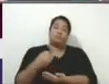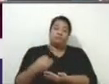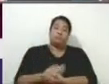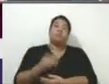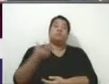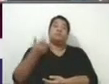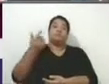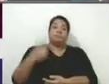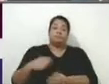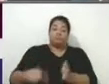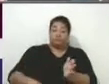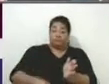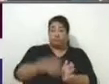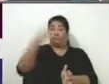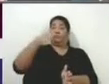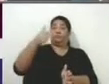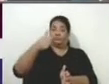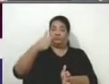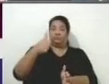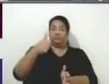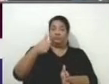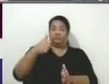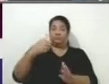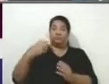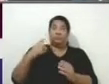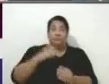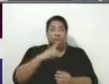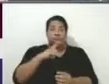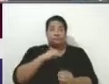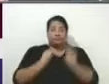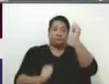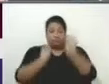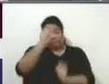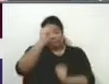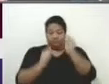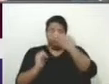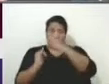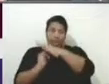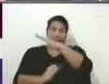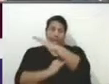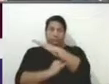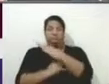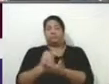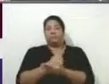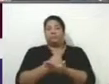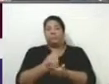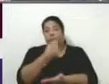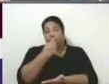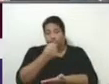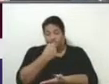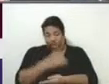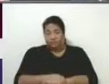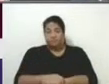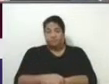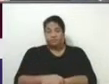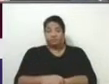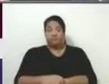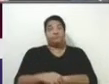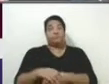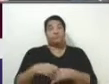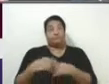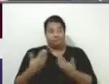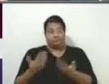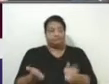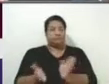em receber uma instituição dessa, como vai ser essa indústria de fármacos. Então, publicamente, também o parabenizo